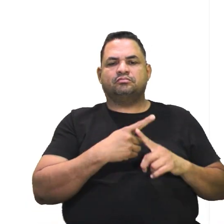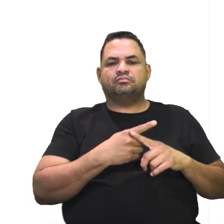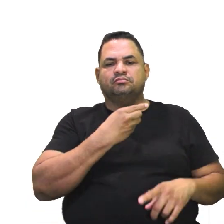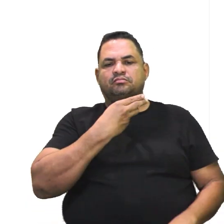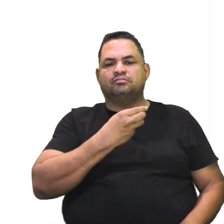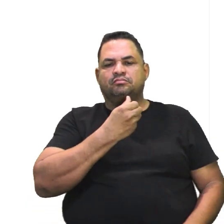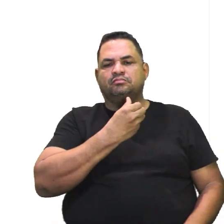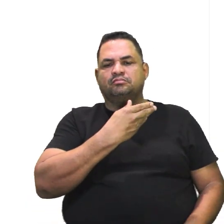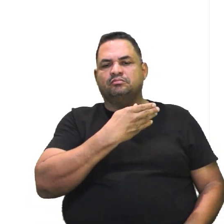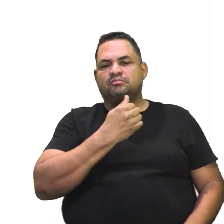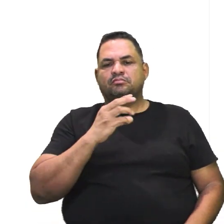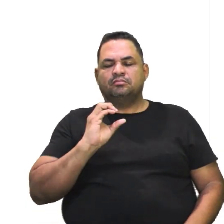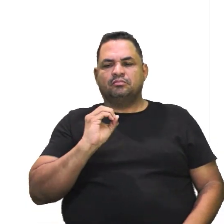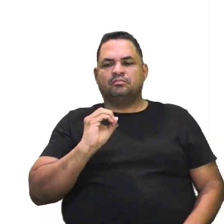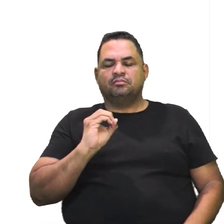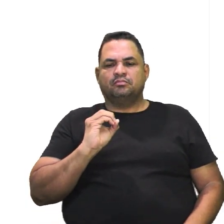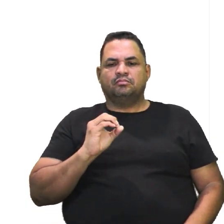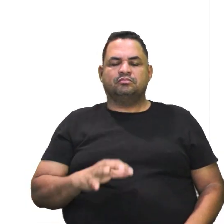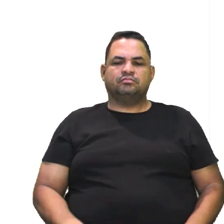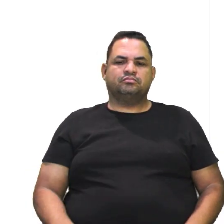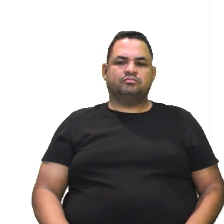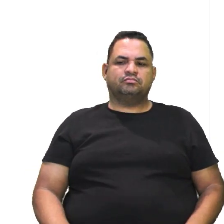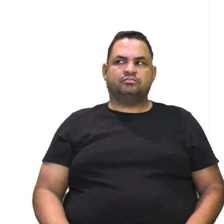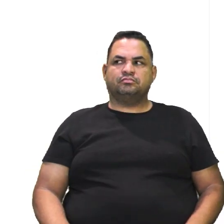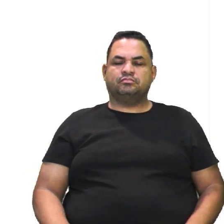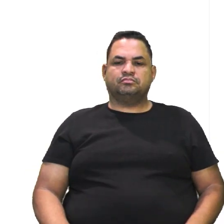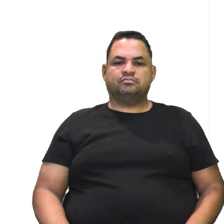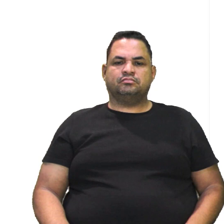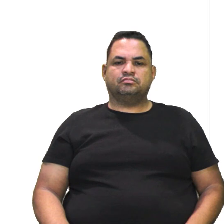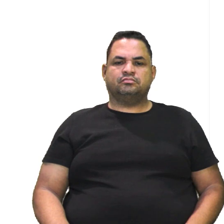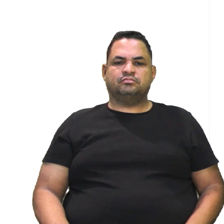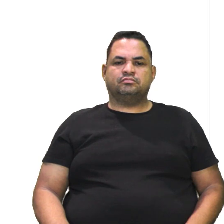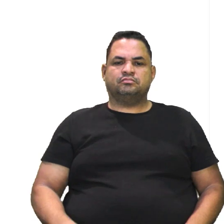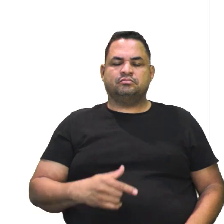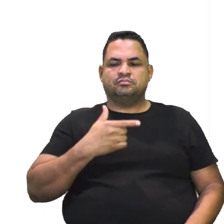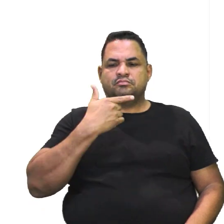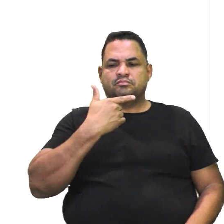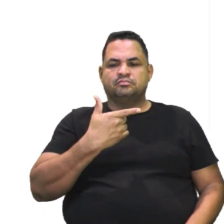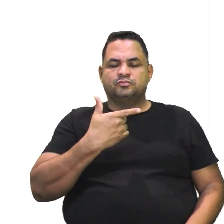vezes 3.630? Isso. E aí? Dá